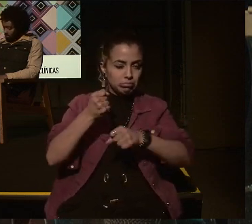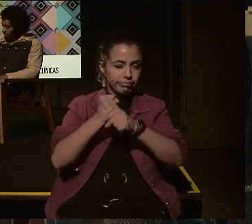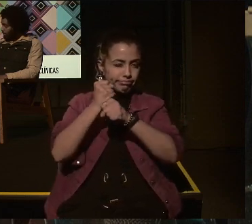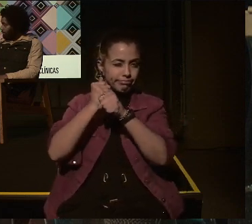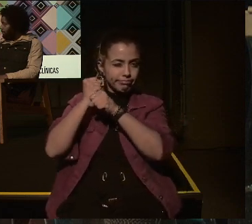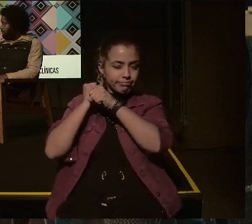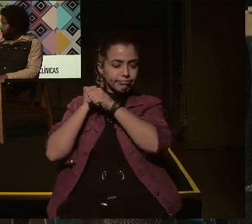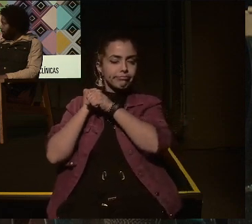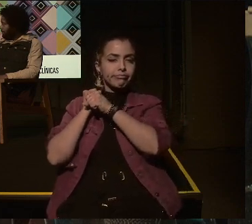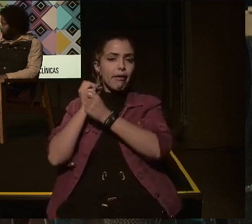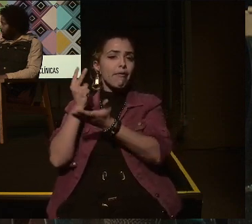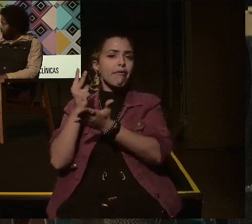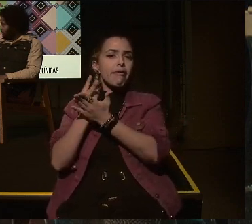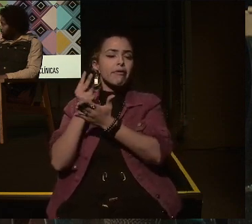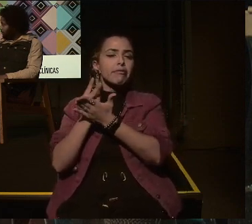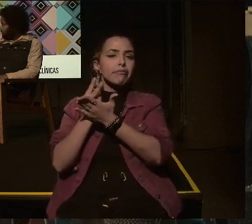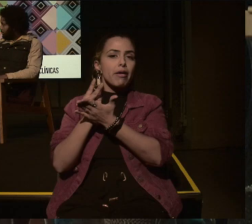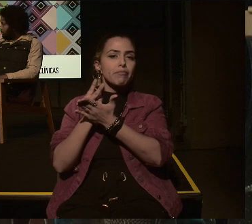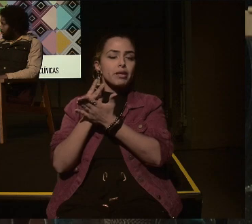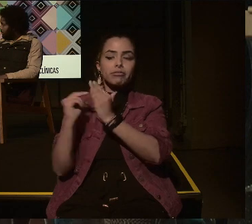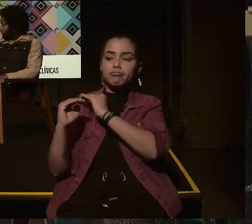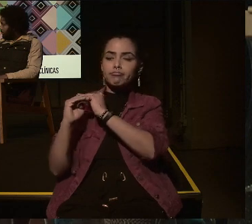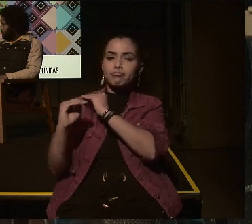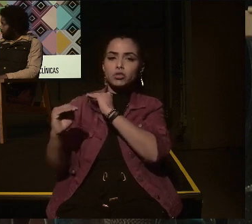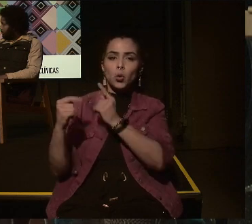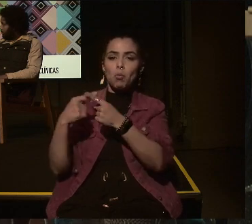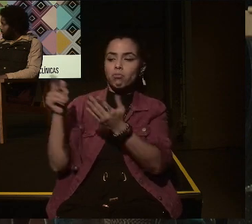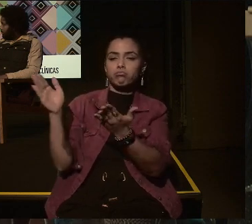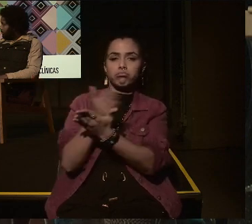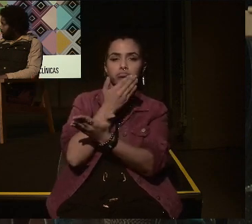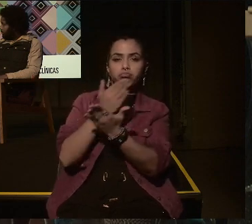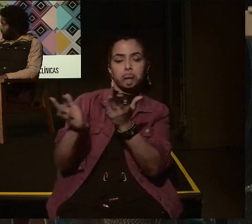não permitia muita relação. Porque a gente ia para a praça,